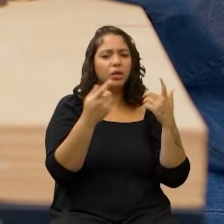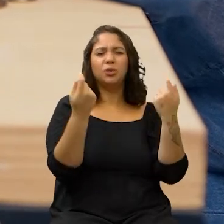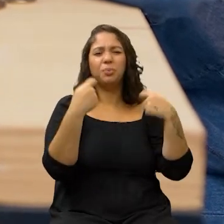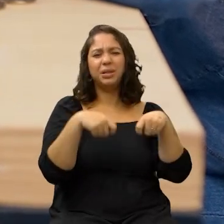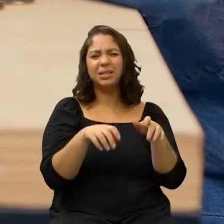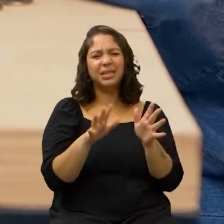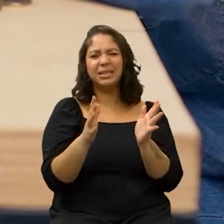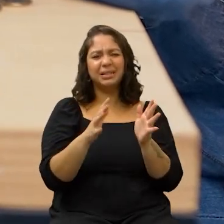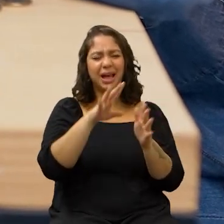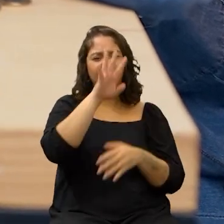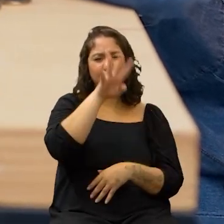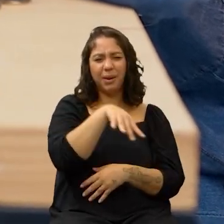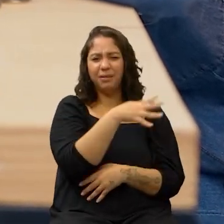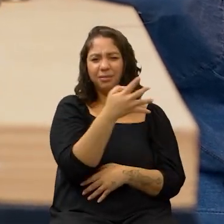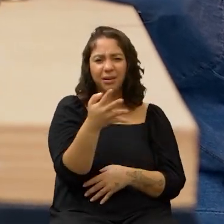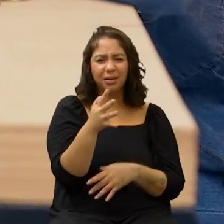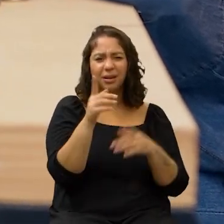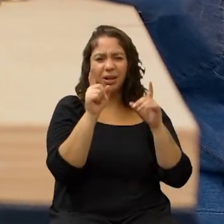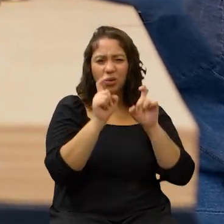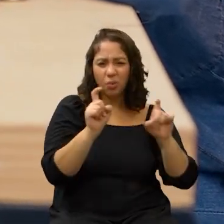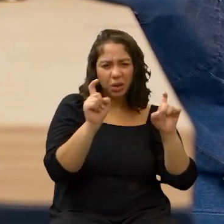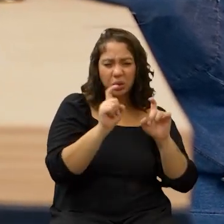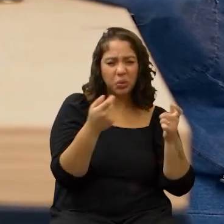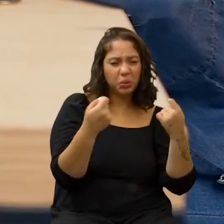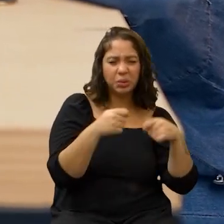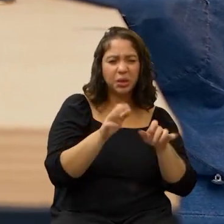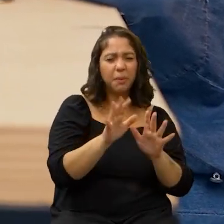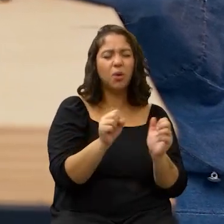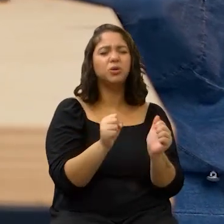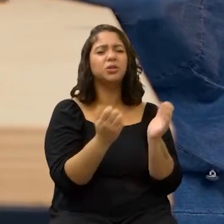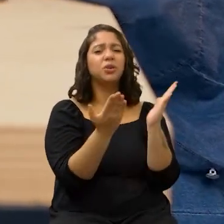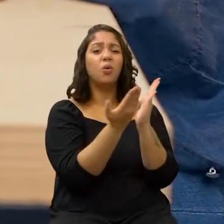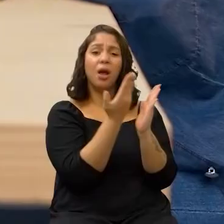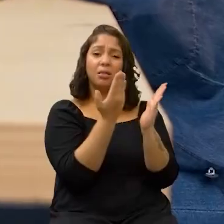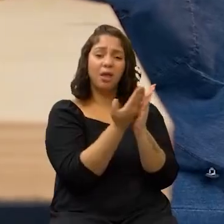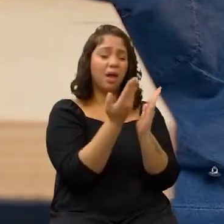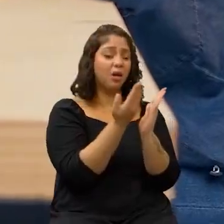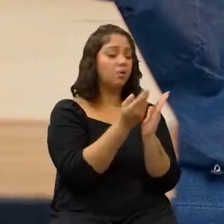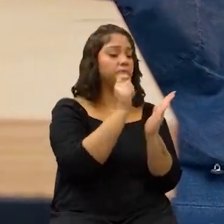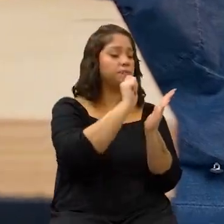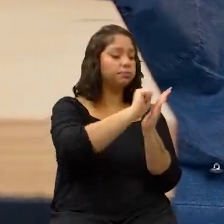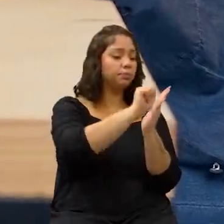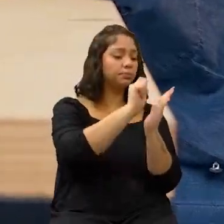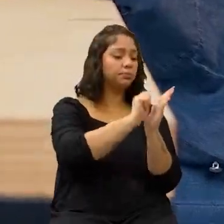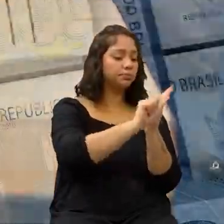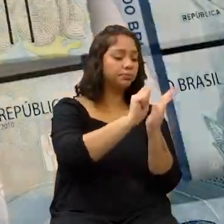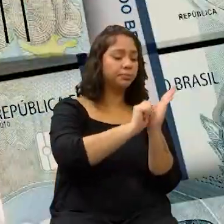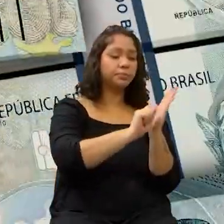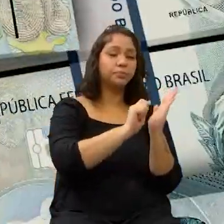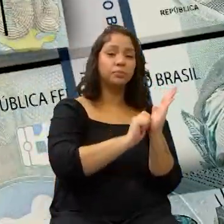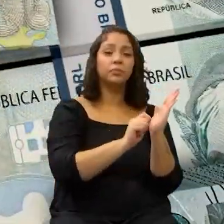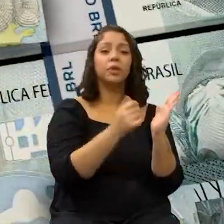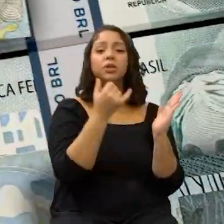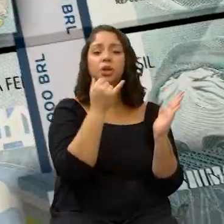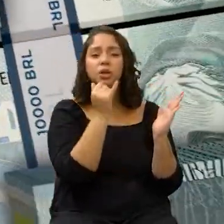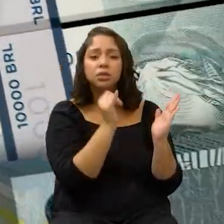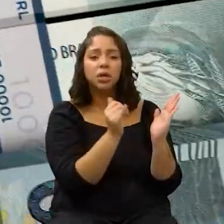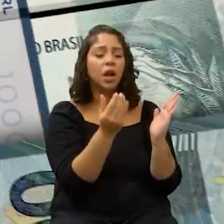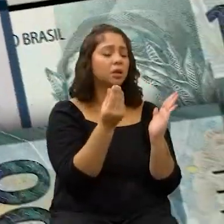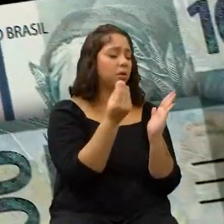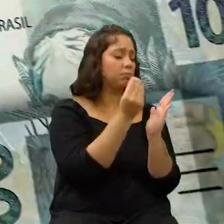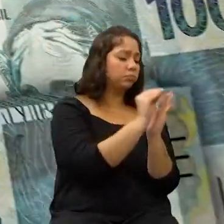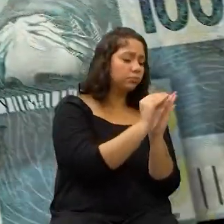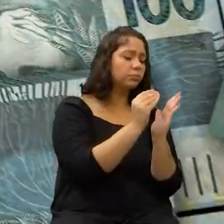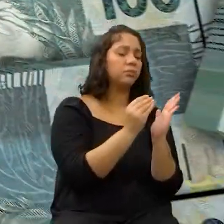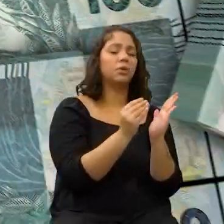quiser usar planilha de computador, pega um caderno e anota os gastos. Quais são os gastos? Quanto que você gasta de energia elétrica,